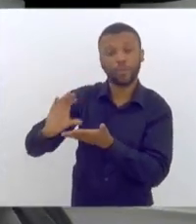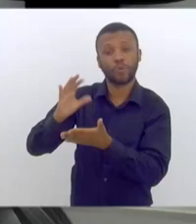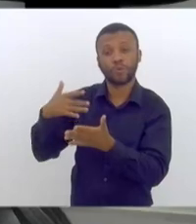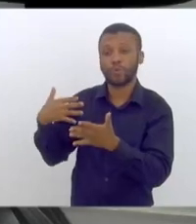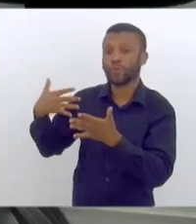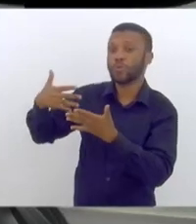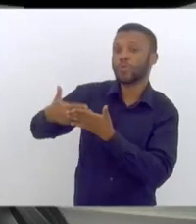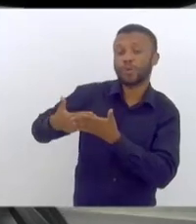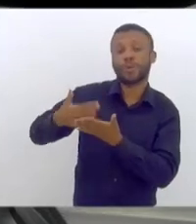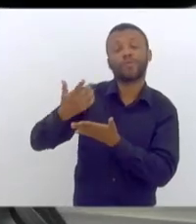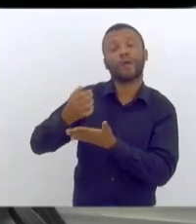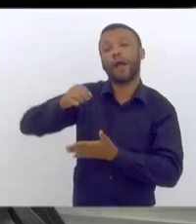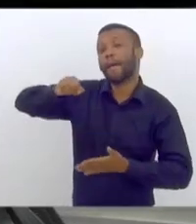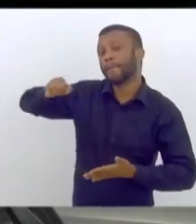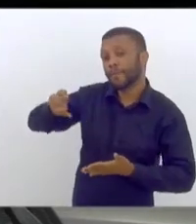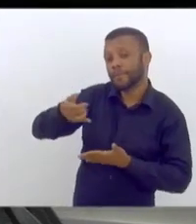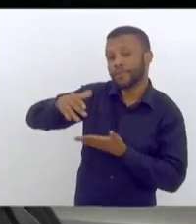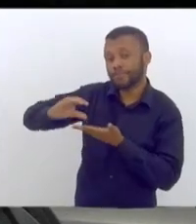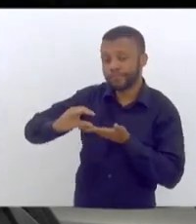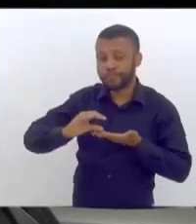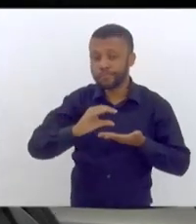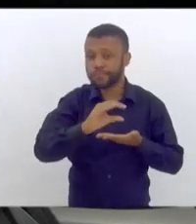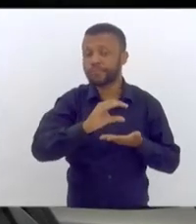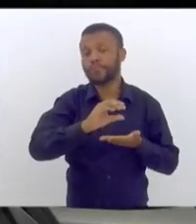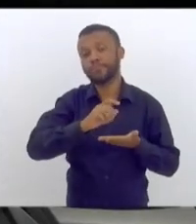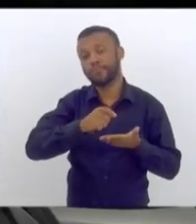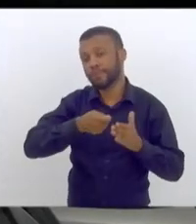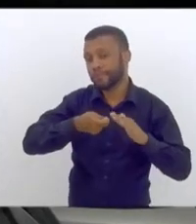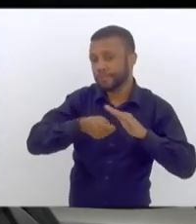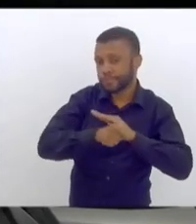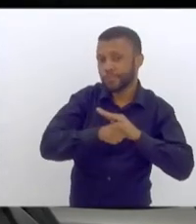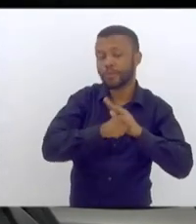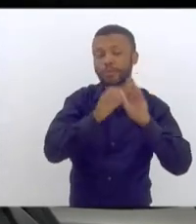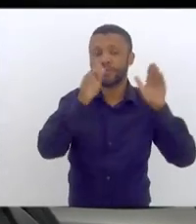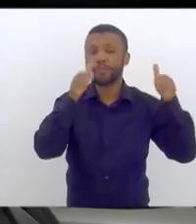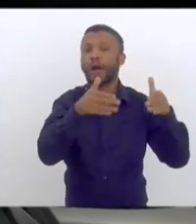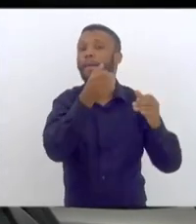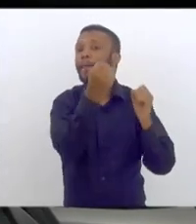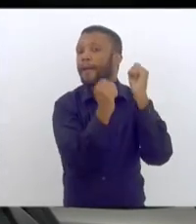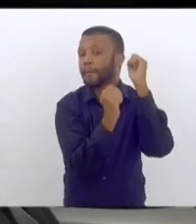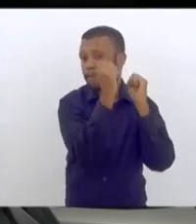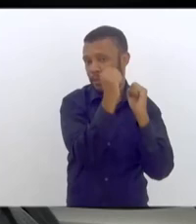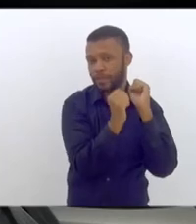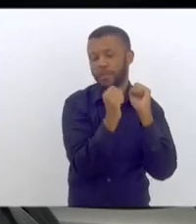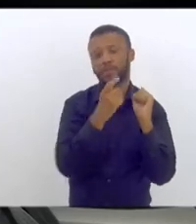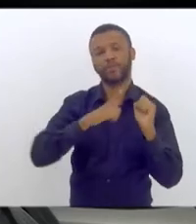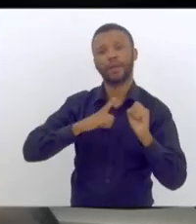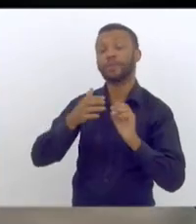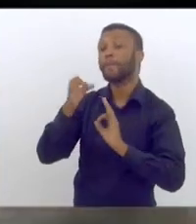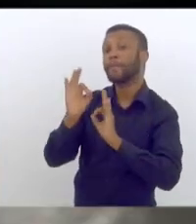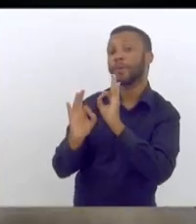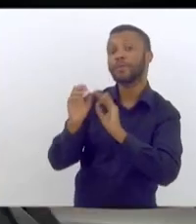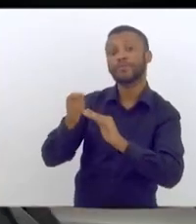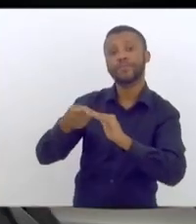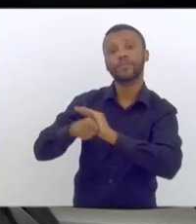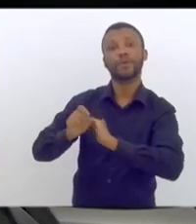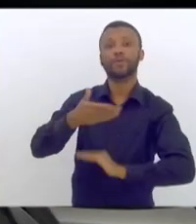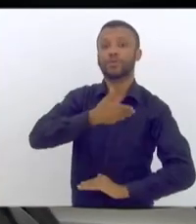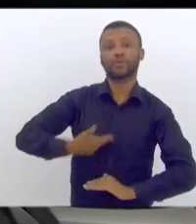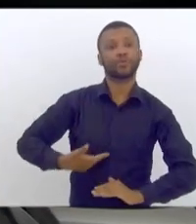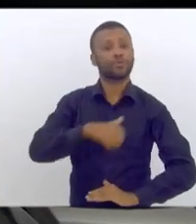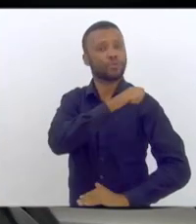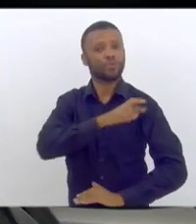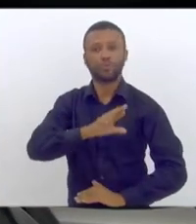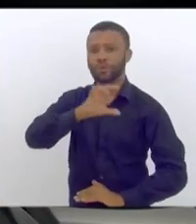utilizado basicamente para a concessão de financiamento para empresas que viessem fazer projetos de investimento no estado né então projetos que